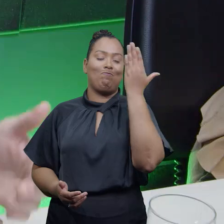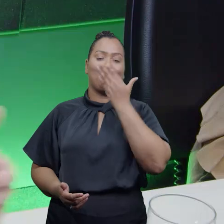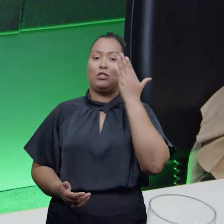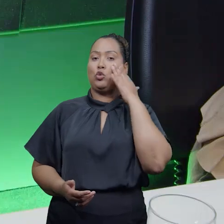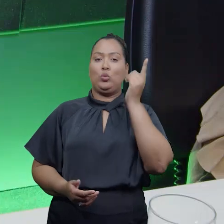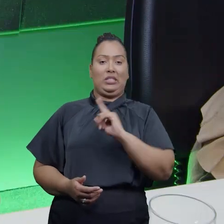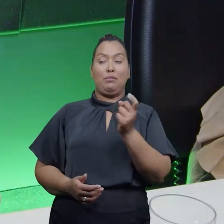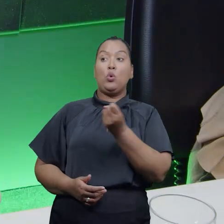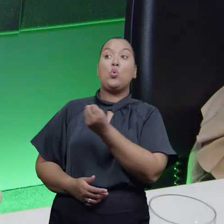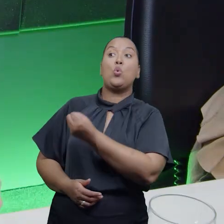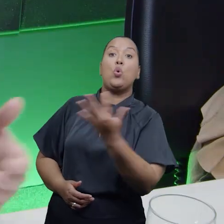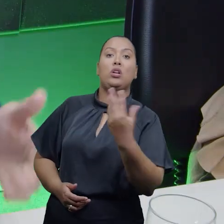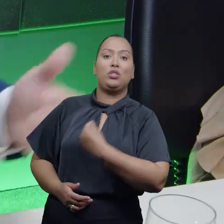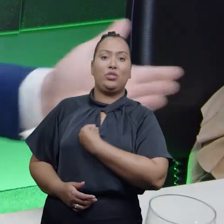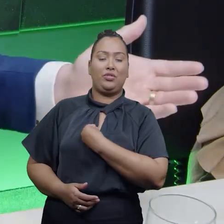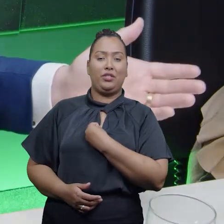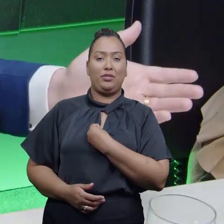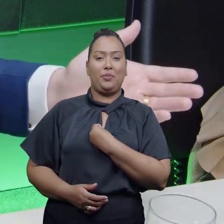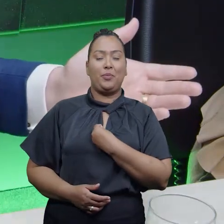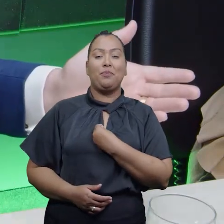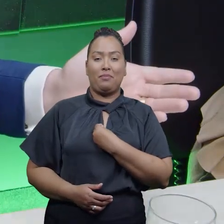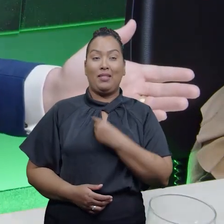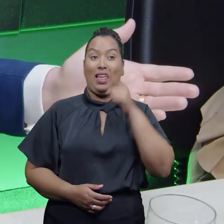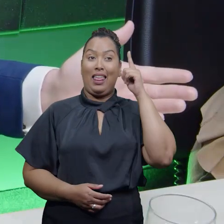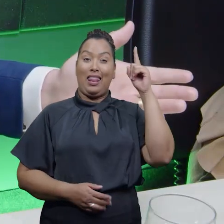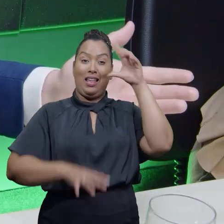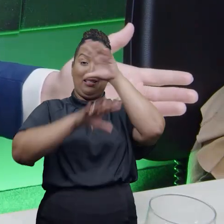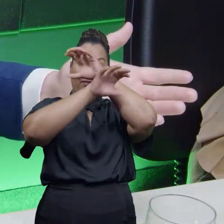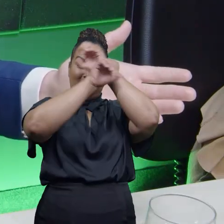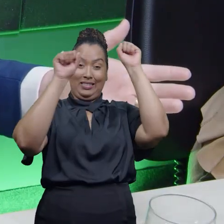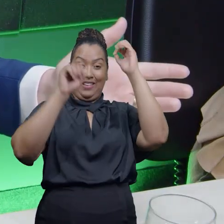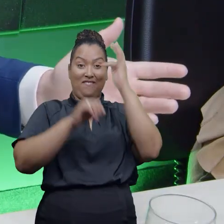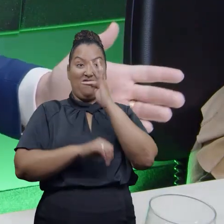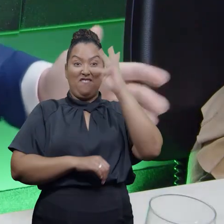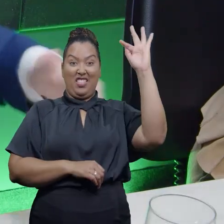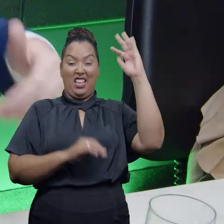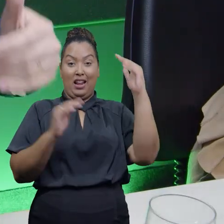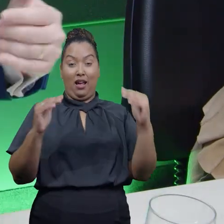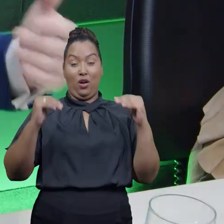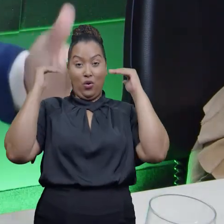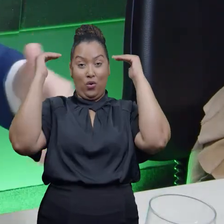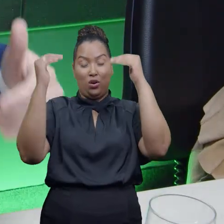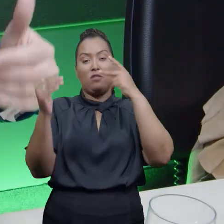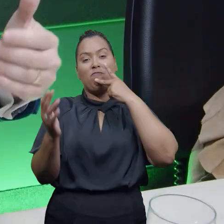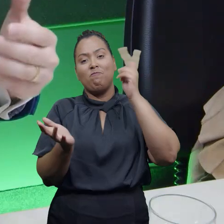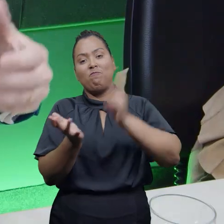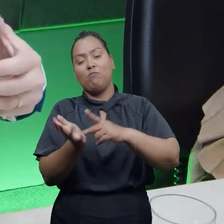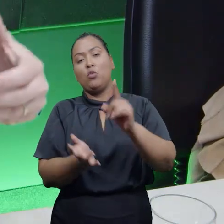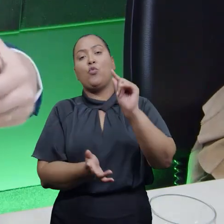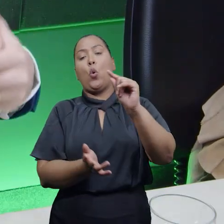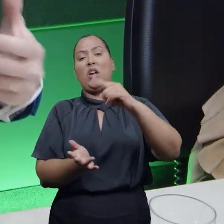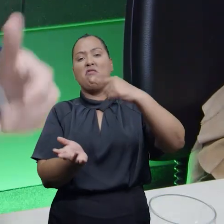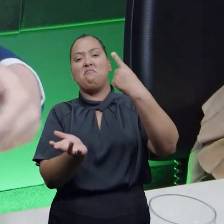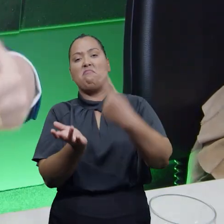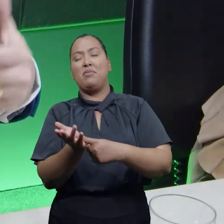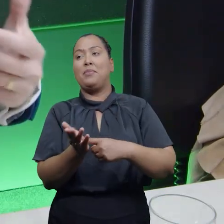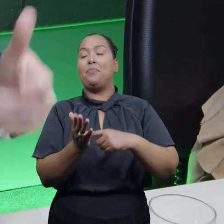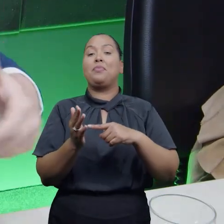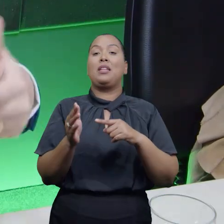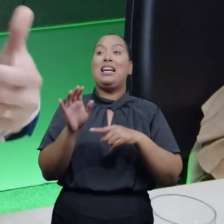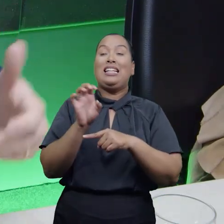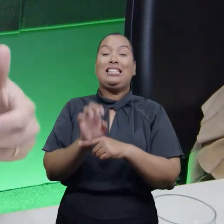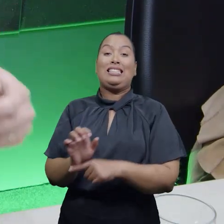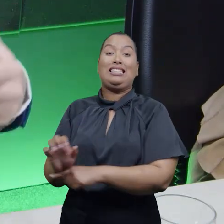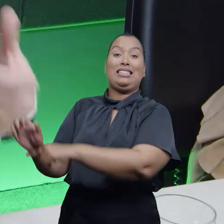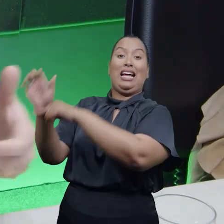pessoas em situação de rua existem. Até por isso o próprio Supremo Tribunal Federal recentemente, né, determinou que seja obrigatório que